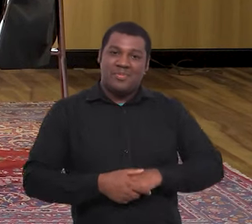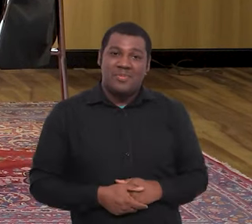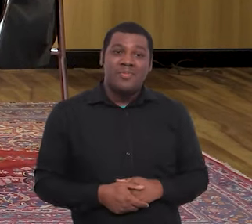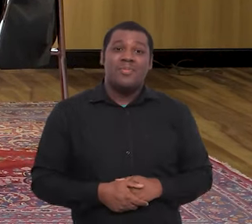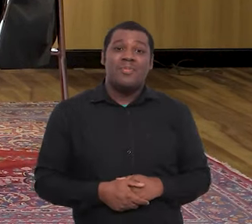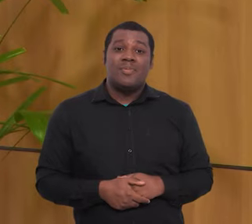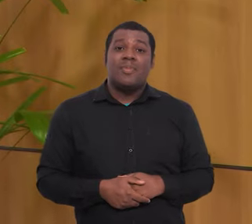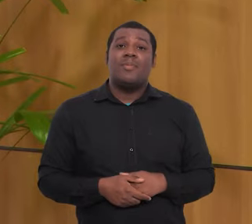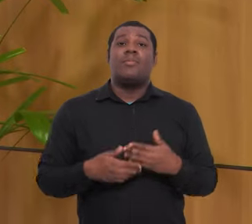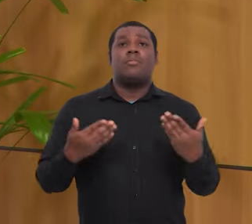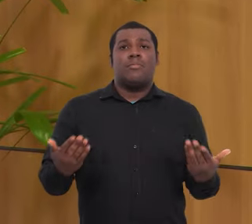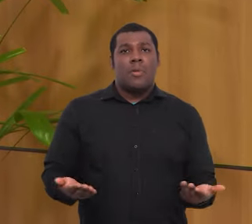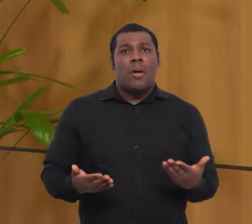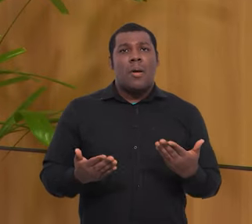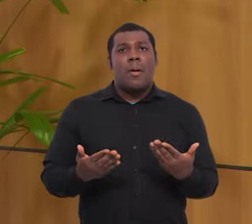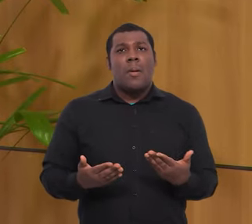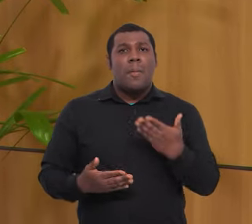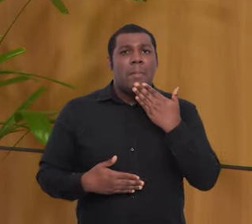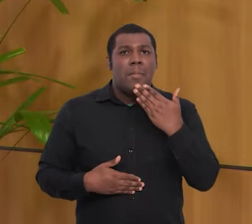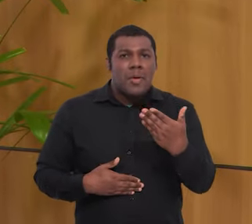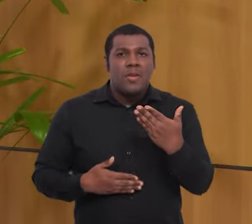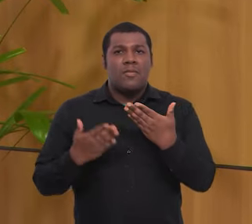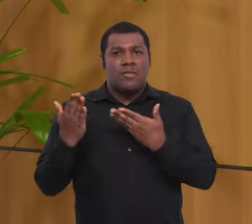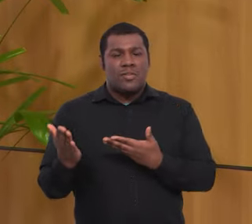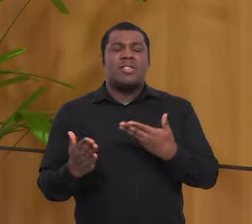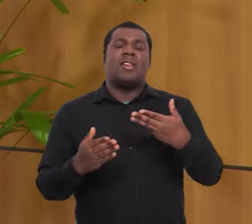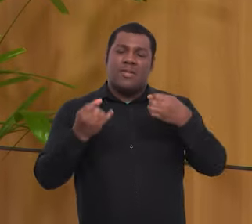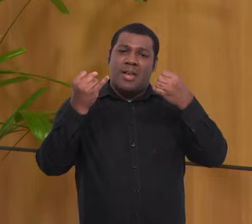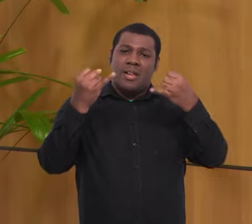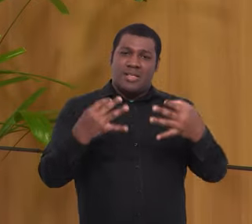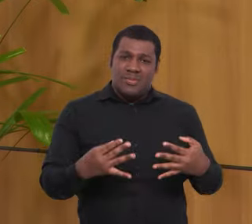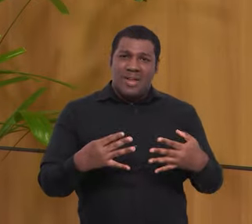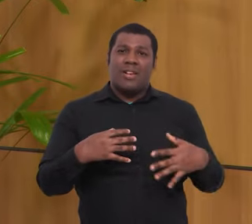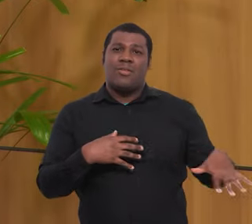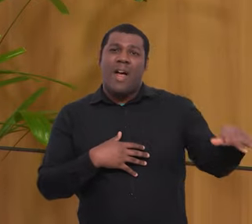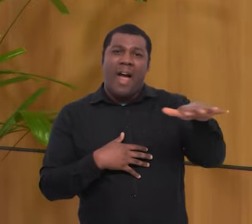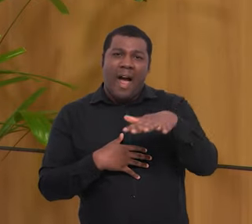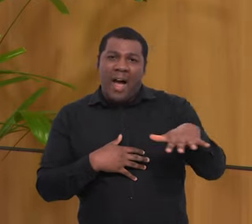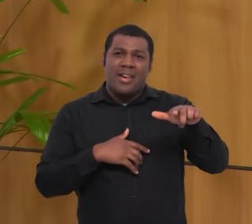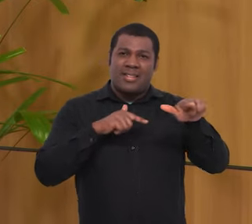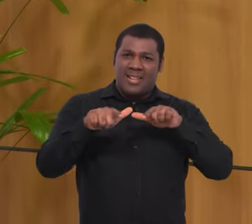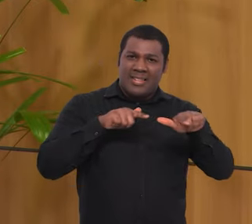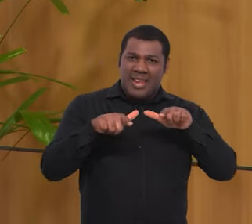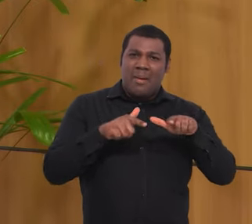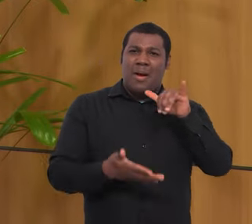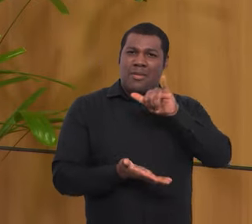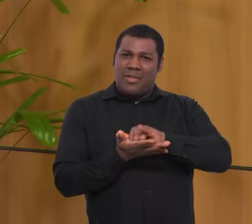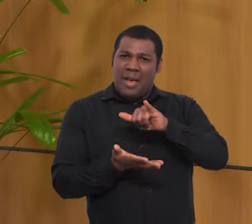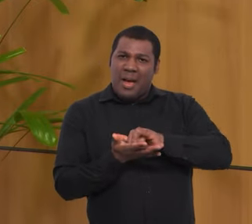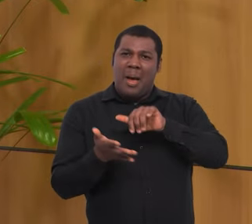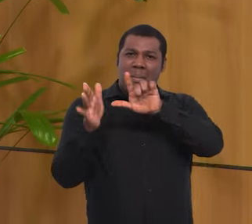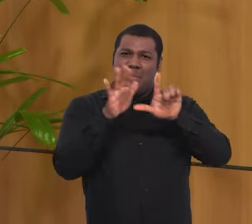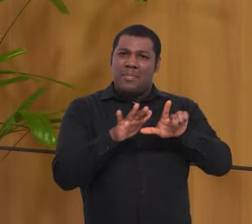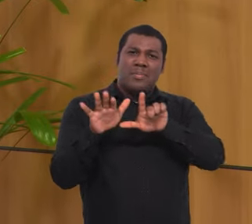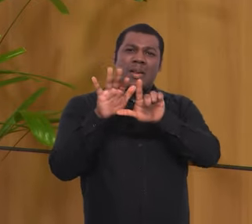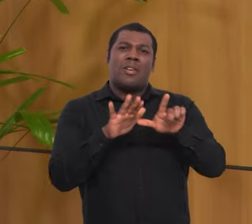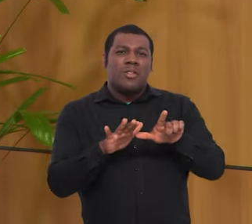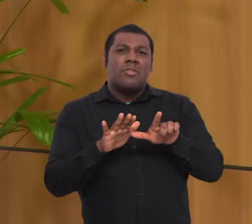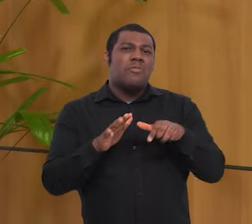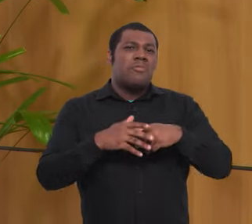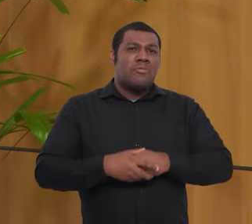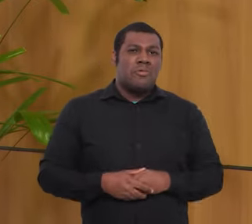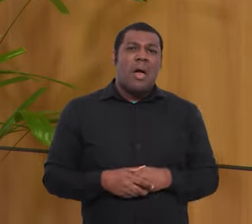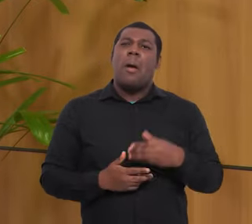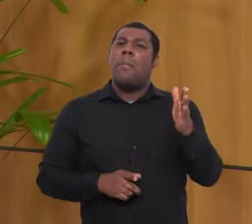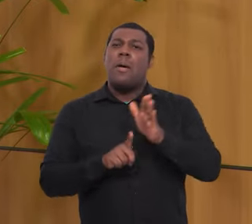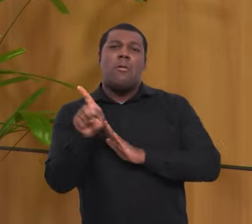começar pedindo pro senhor explicar o panorama né desse setor no Brasil quantas pessoas quantas empresas